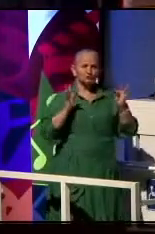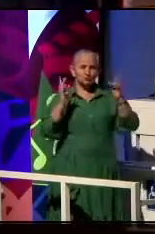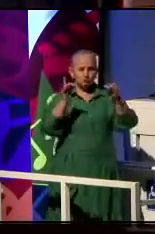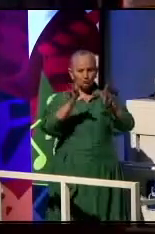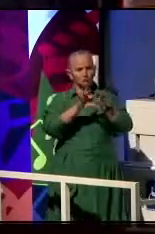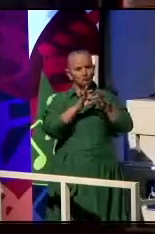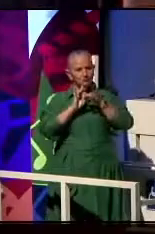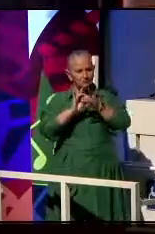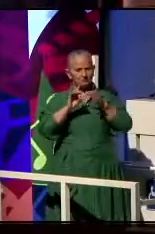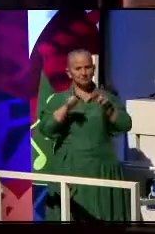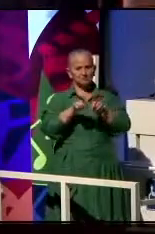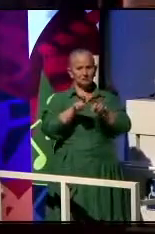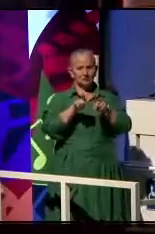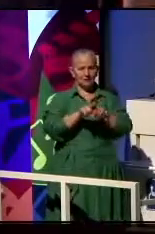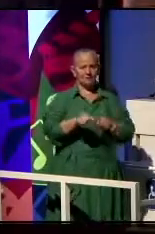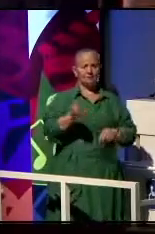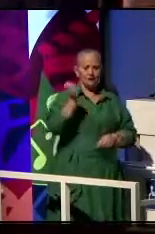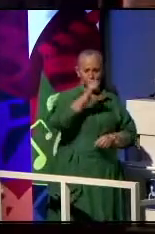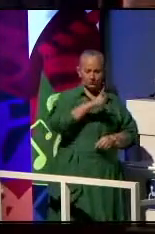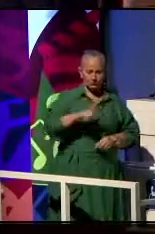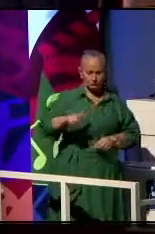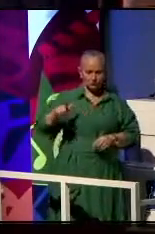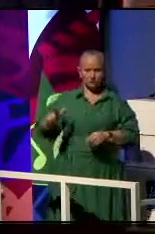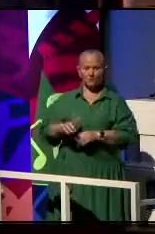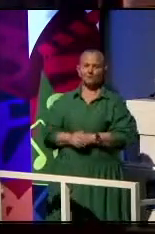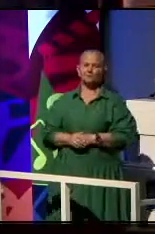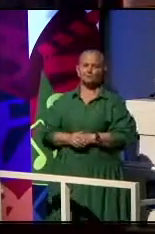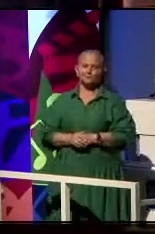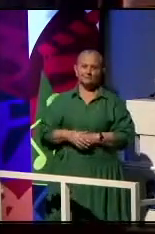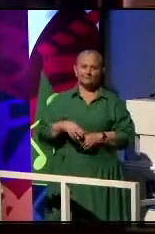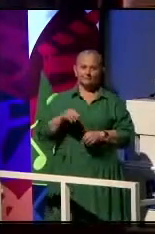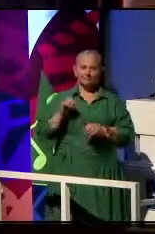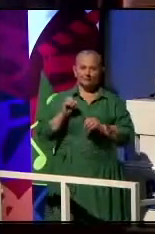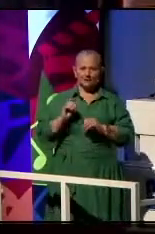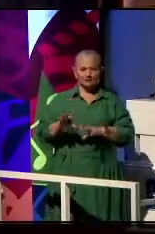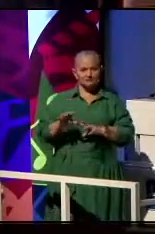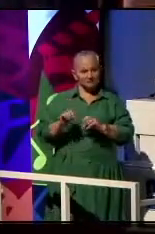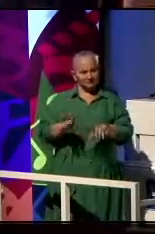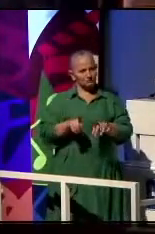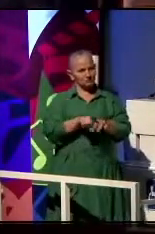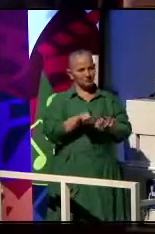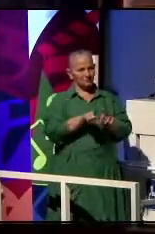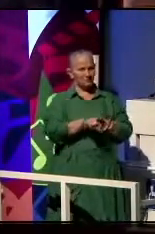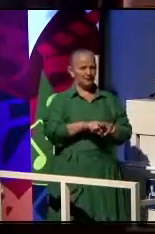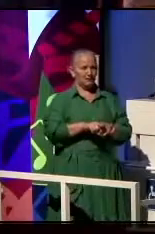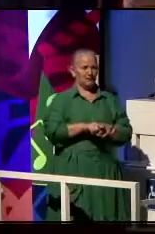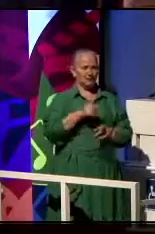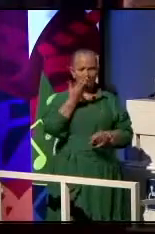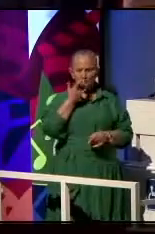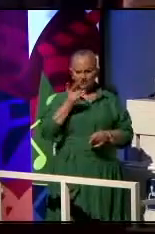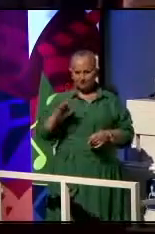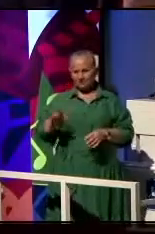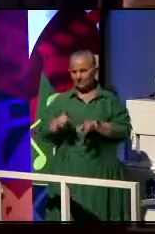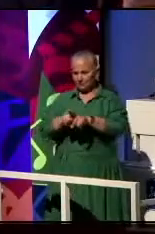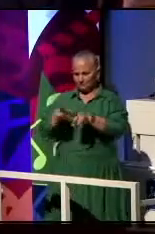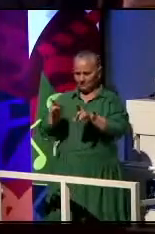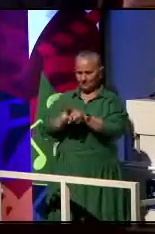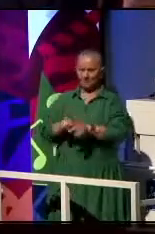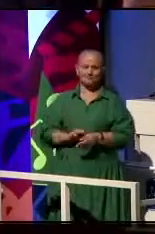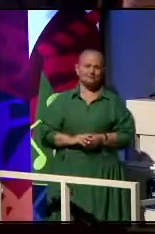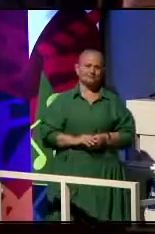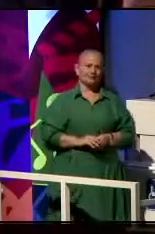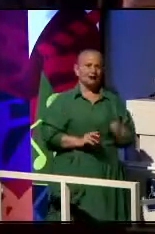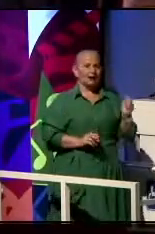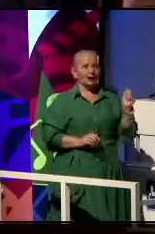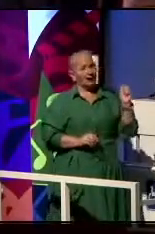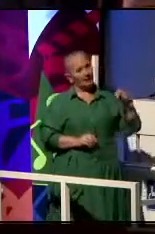escolas, tendo como fio condutor as canções do Clube da Esquina. Andréia Stanislau